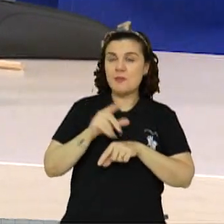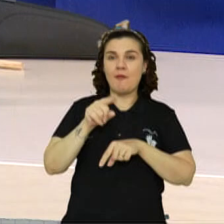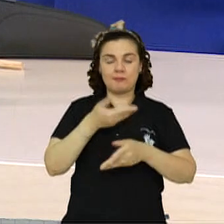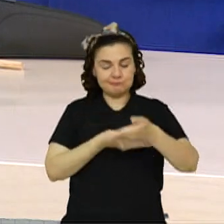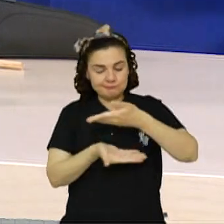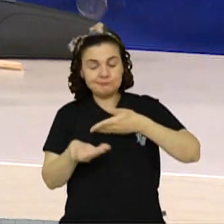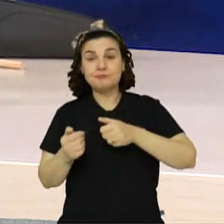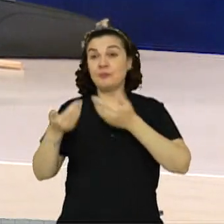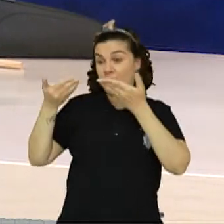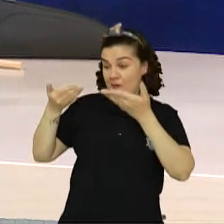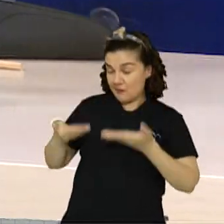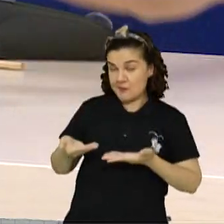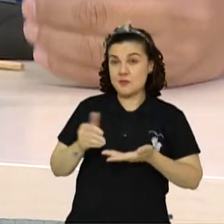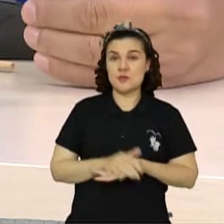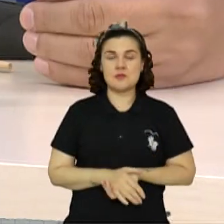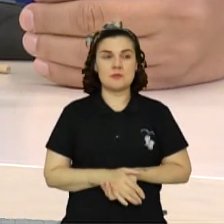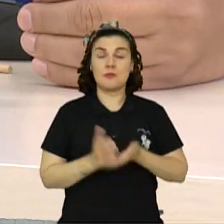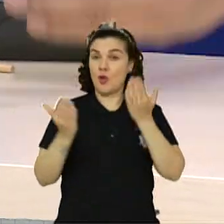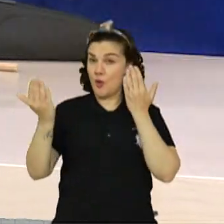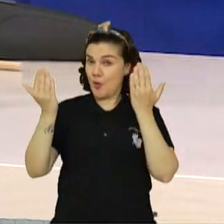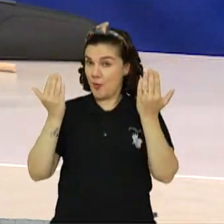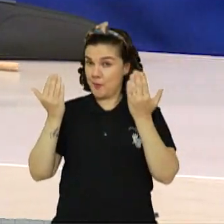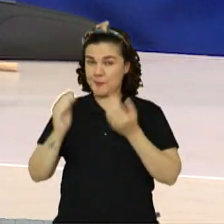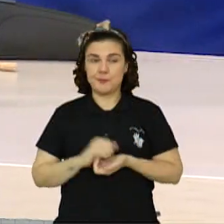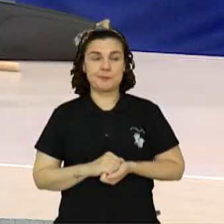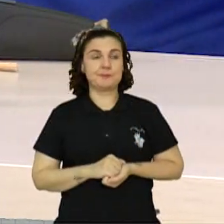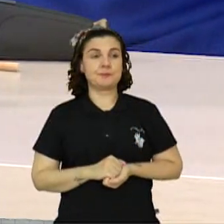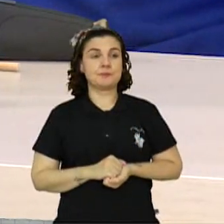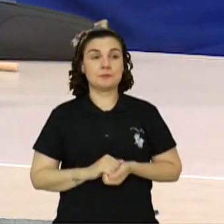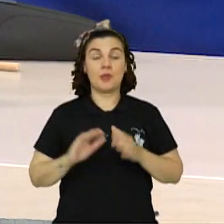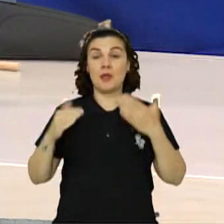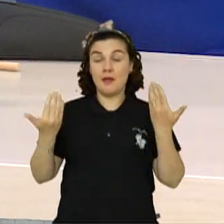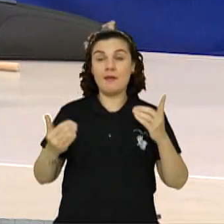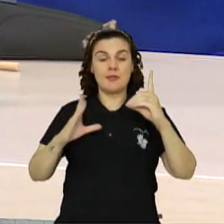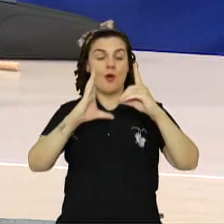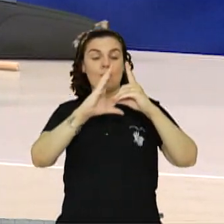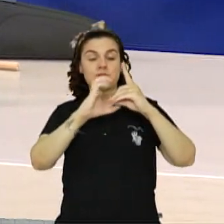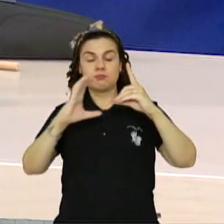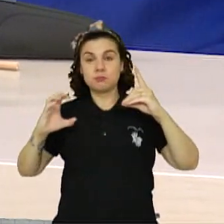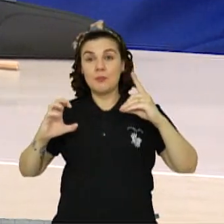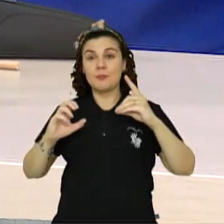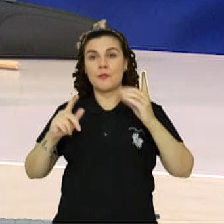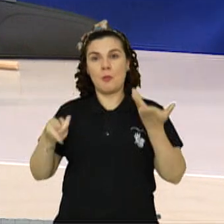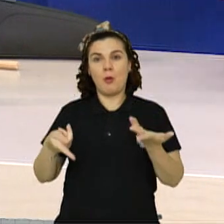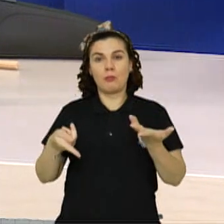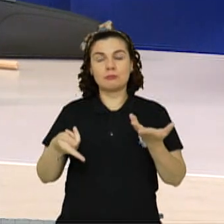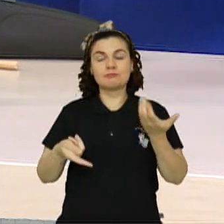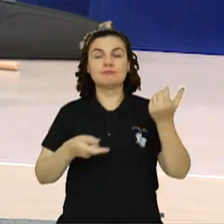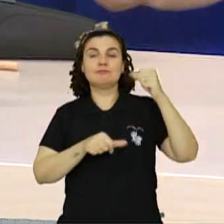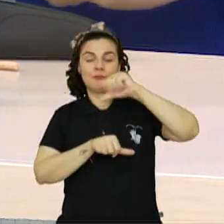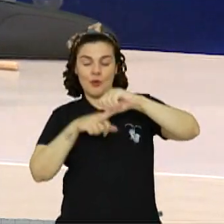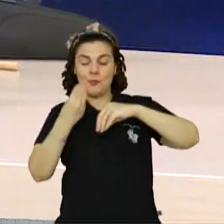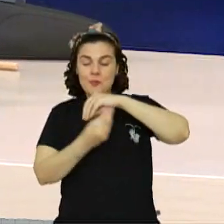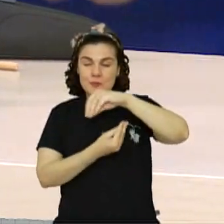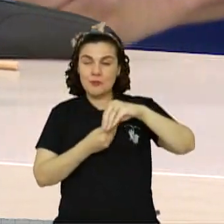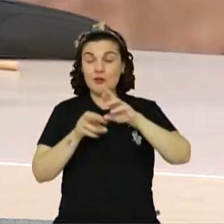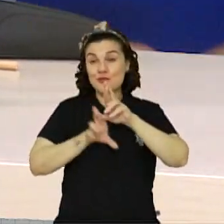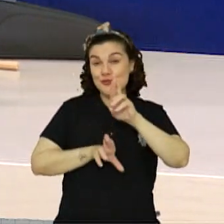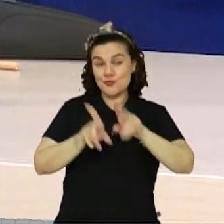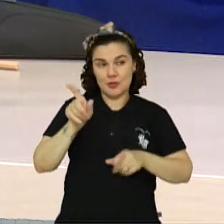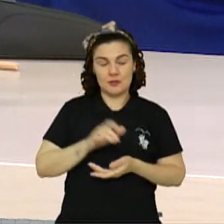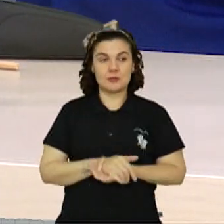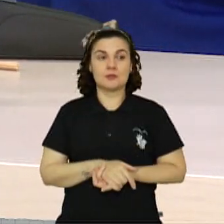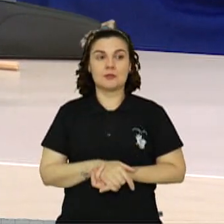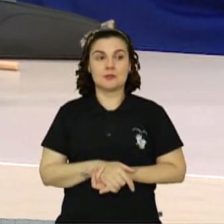envolver esse tipo de comparação. Comparação de densidade entre substâncias diferentes. Então,